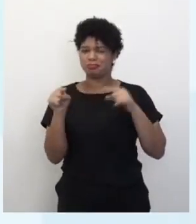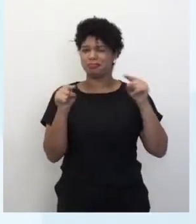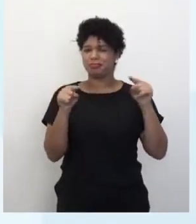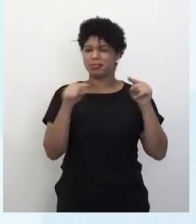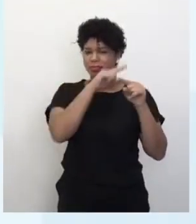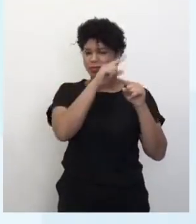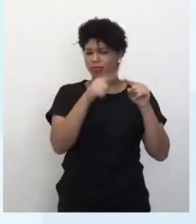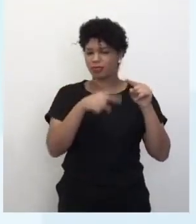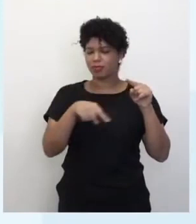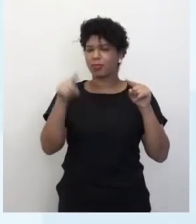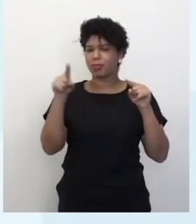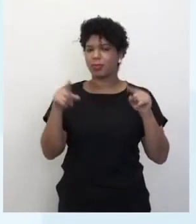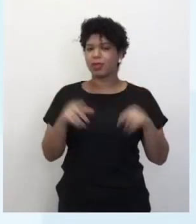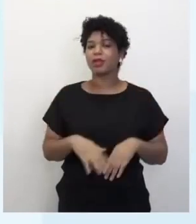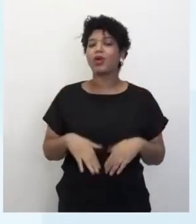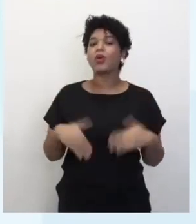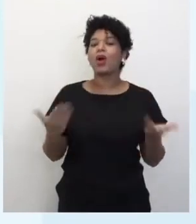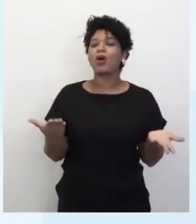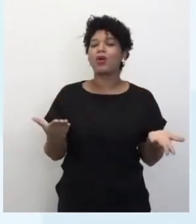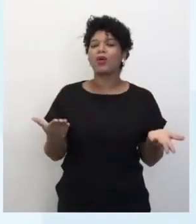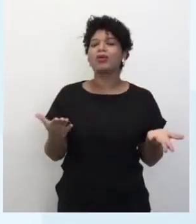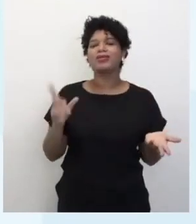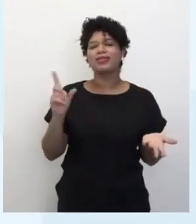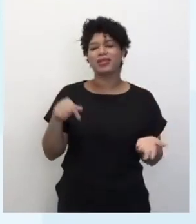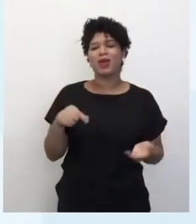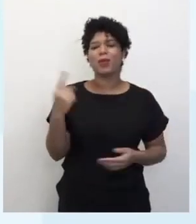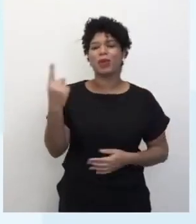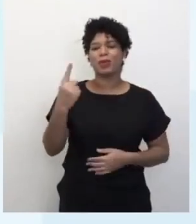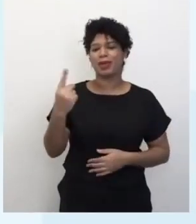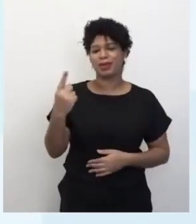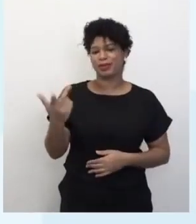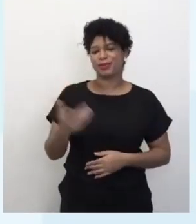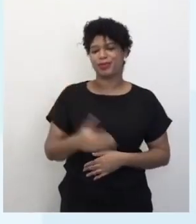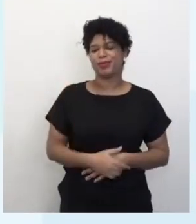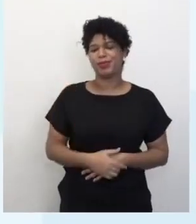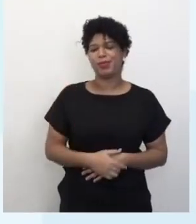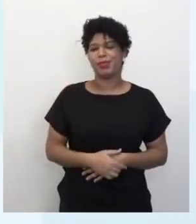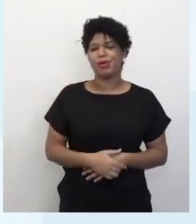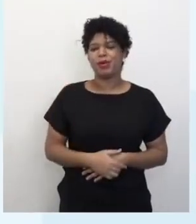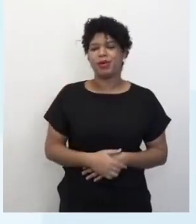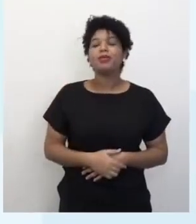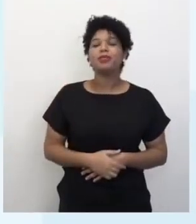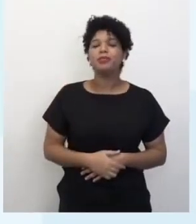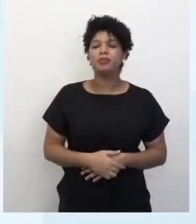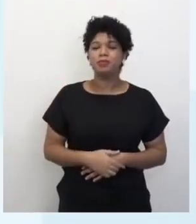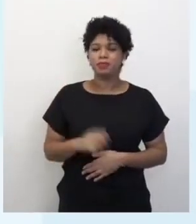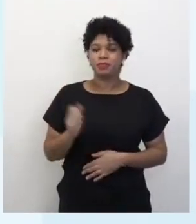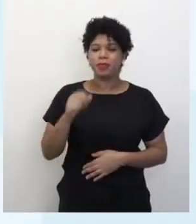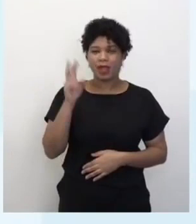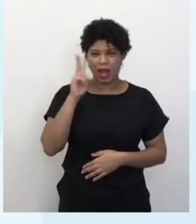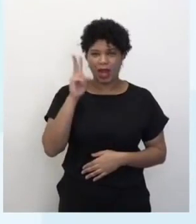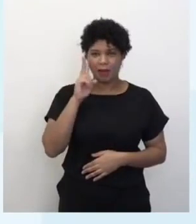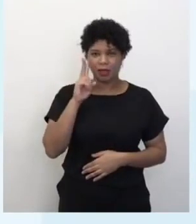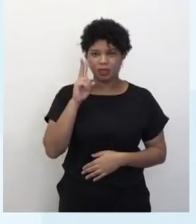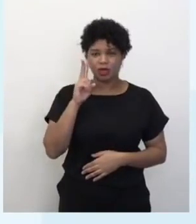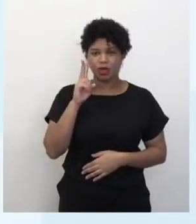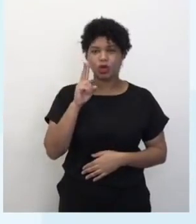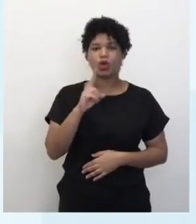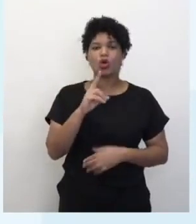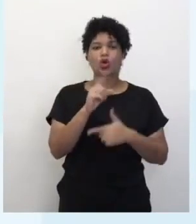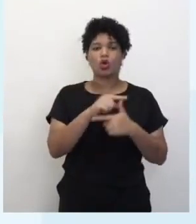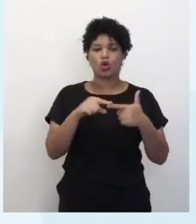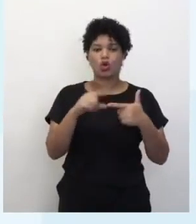só pode ser esse daqui. Ó, o mesmo pontinho da função cosseno. Lembra da cosseno? Ó,